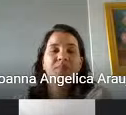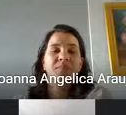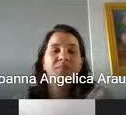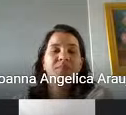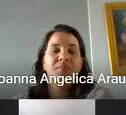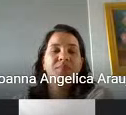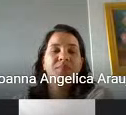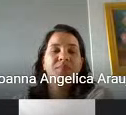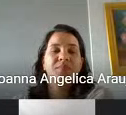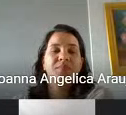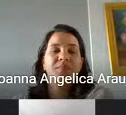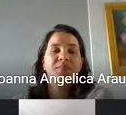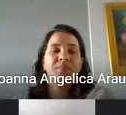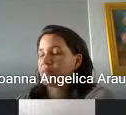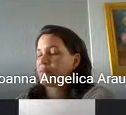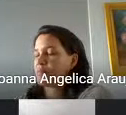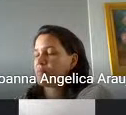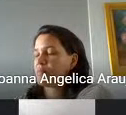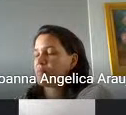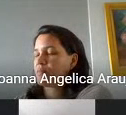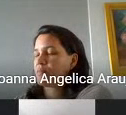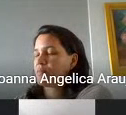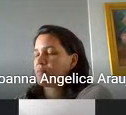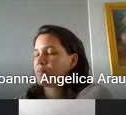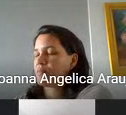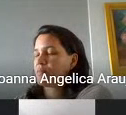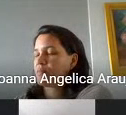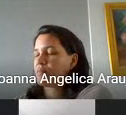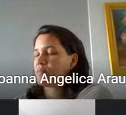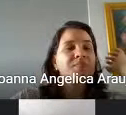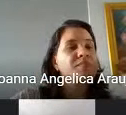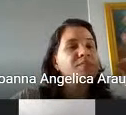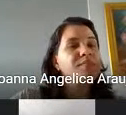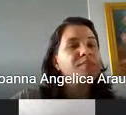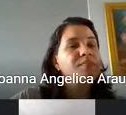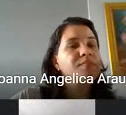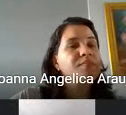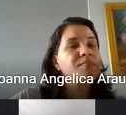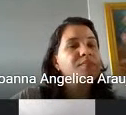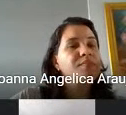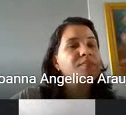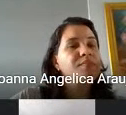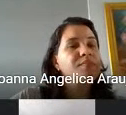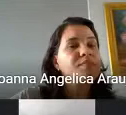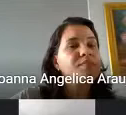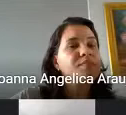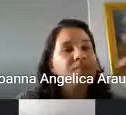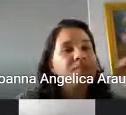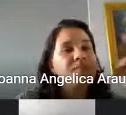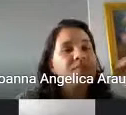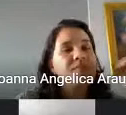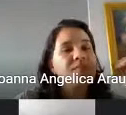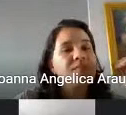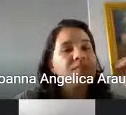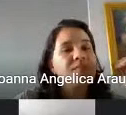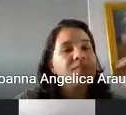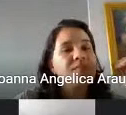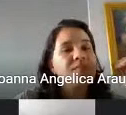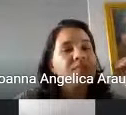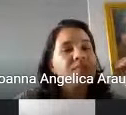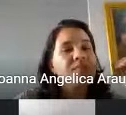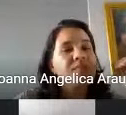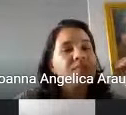webinar, que tratou de um tema aqui de fundamental importância, né, a abordagem com relação a sífilis e